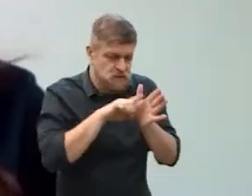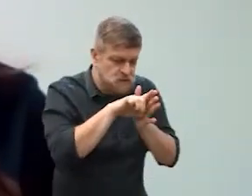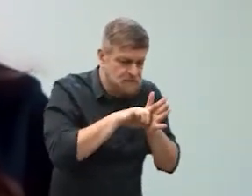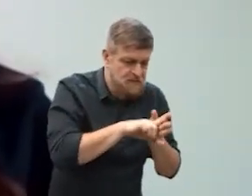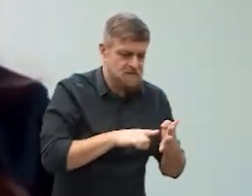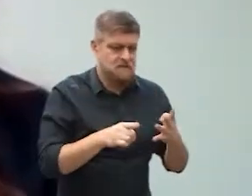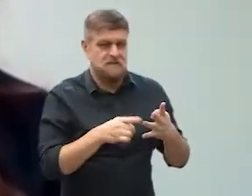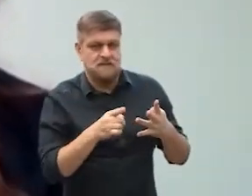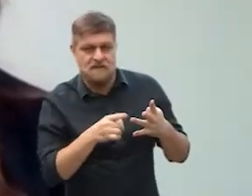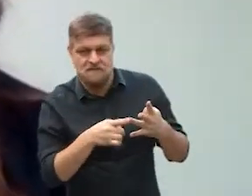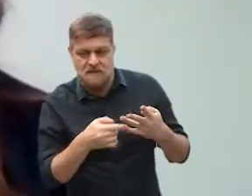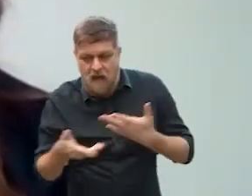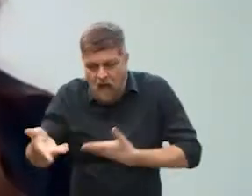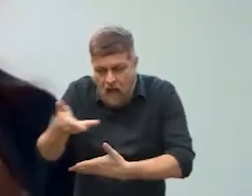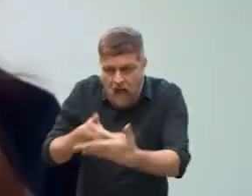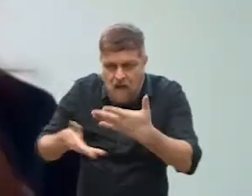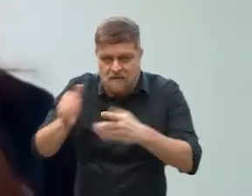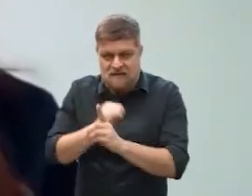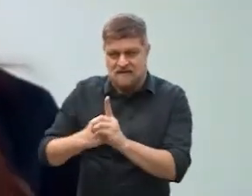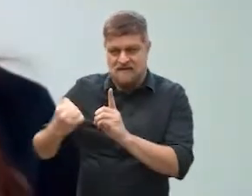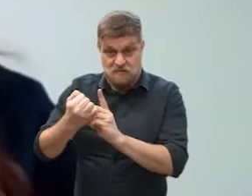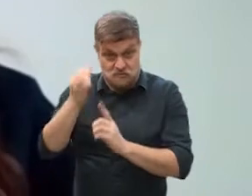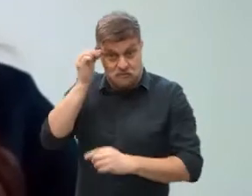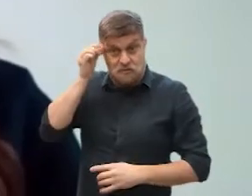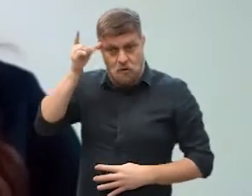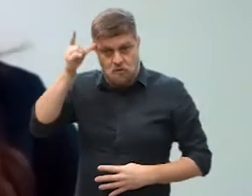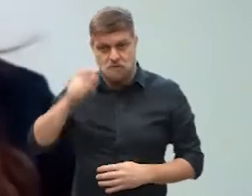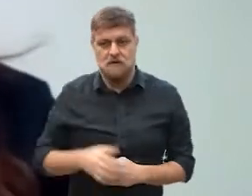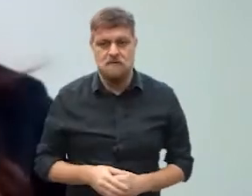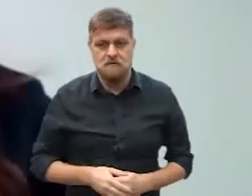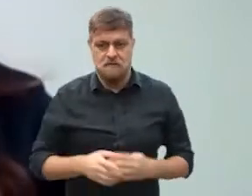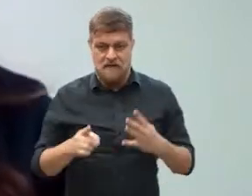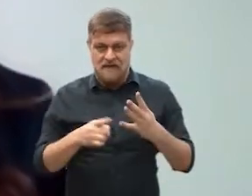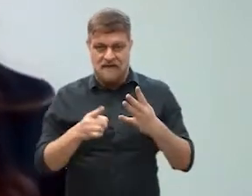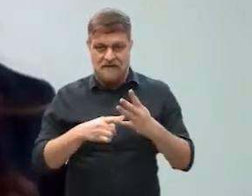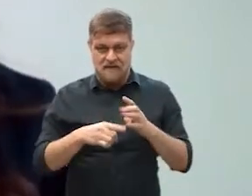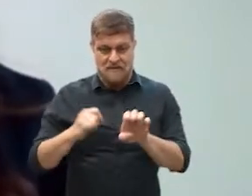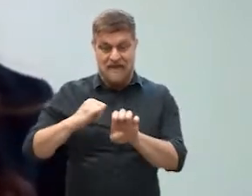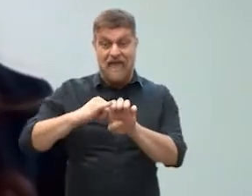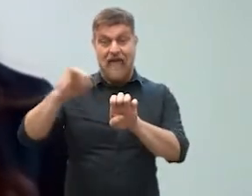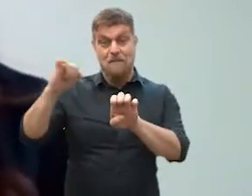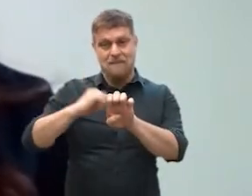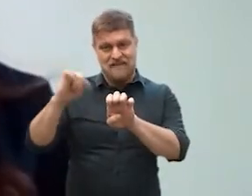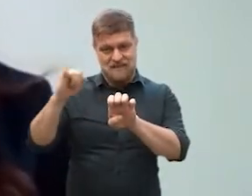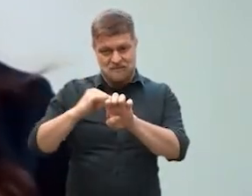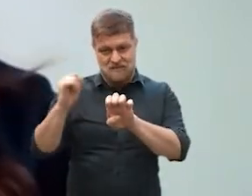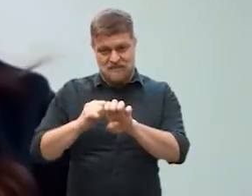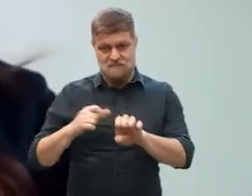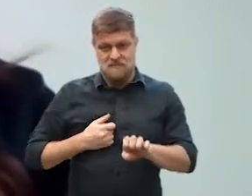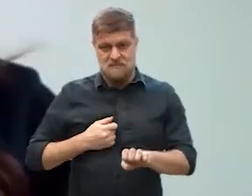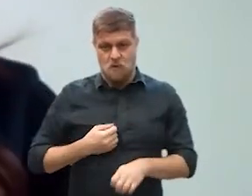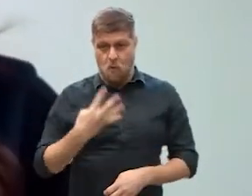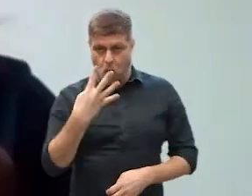científica, mediação e intervenção sociocultural e empreendedorismo também com esses